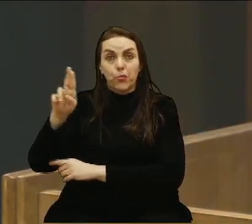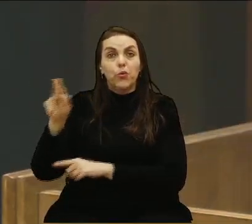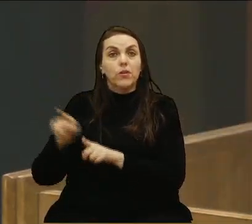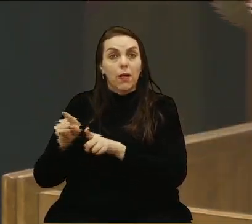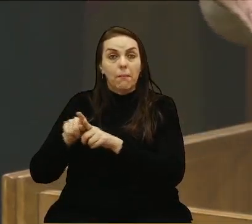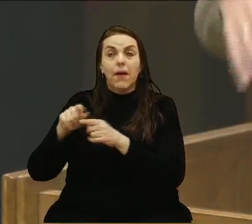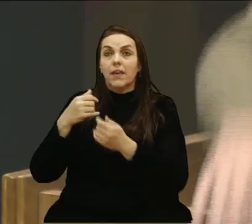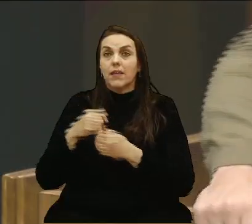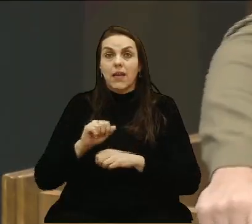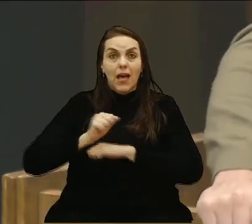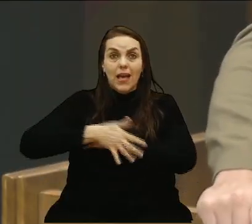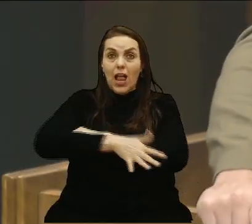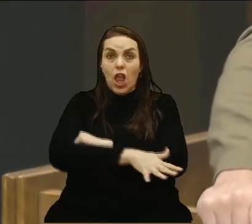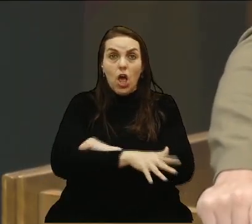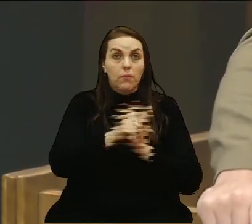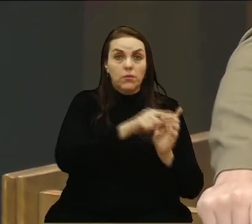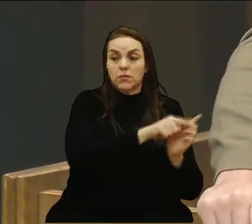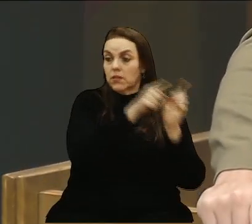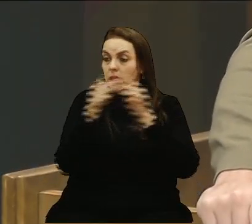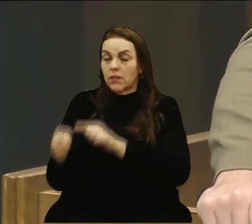de Galópolis para o Bela Vista.